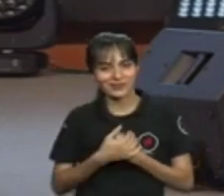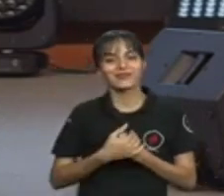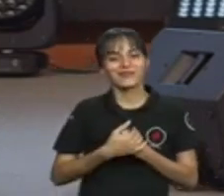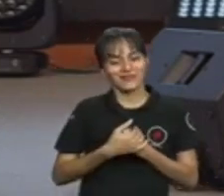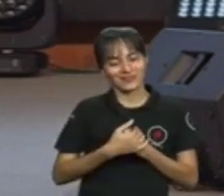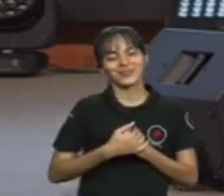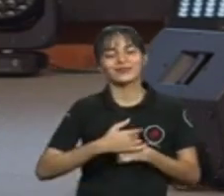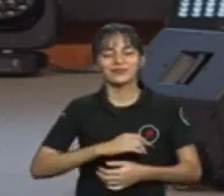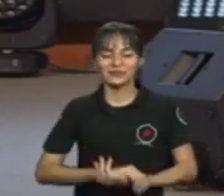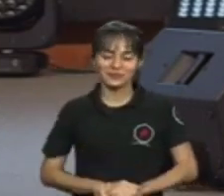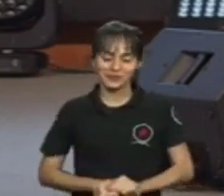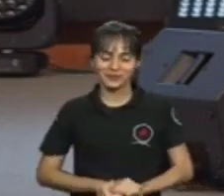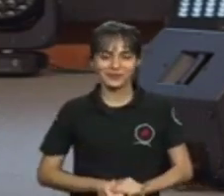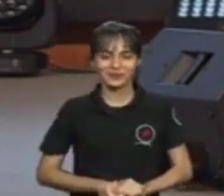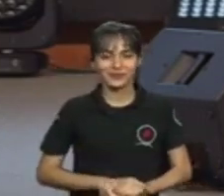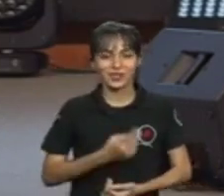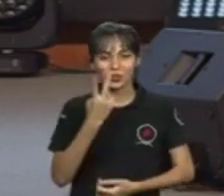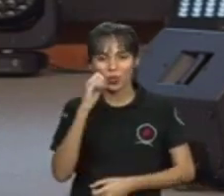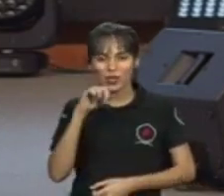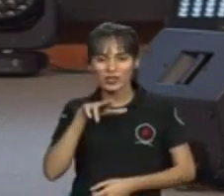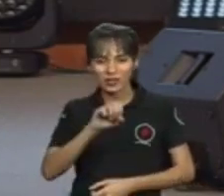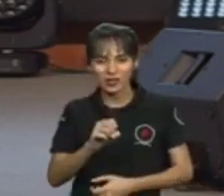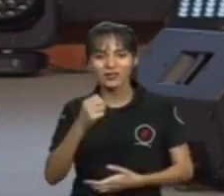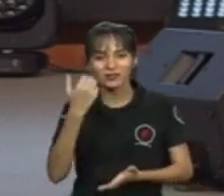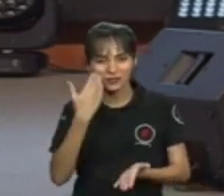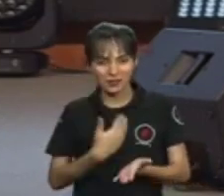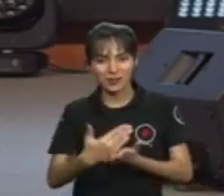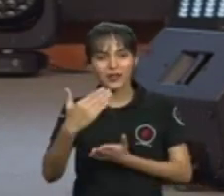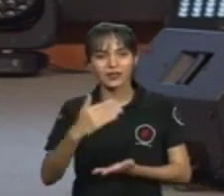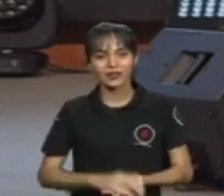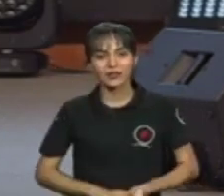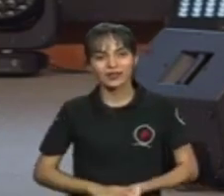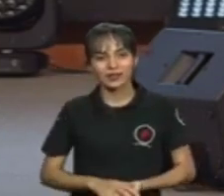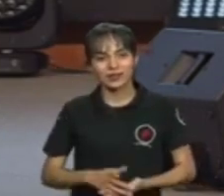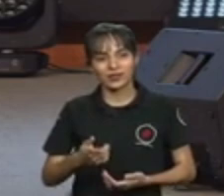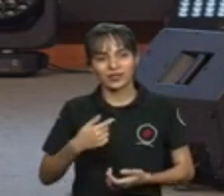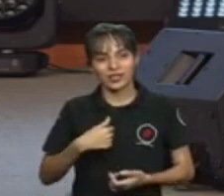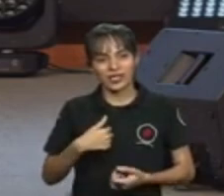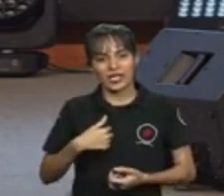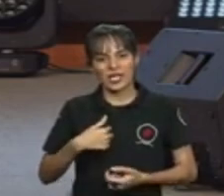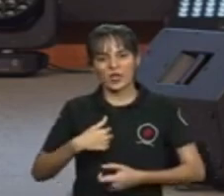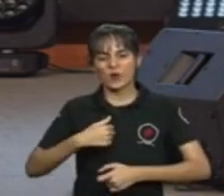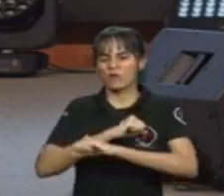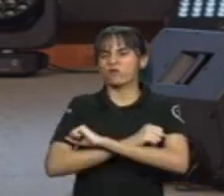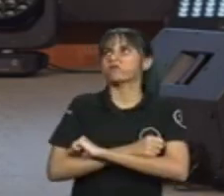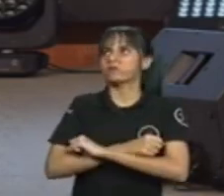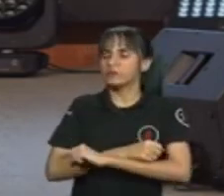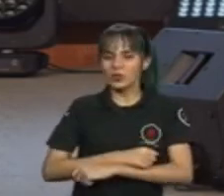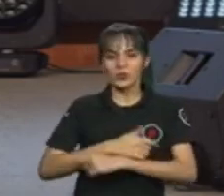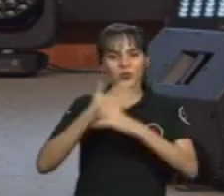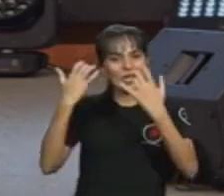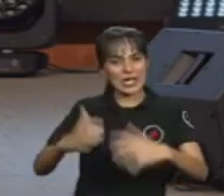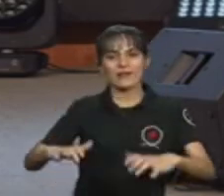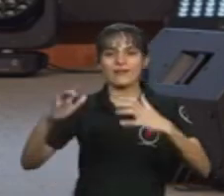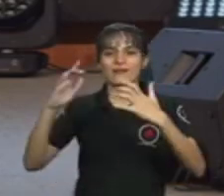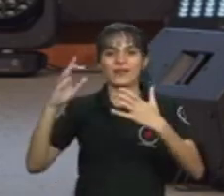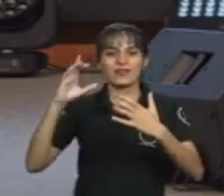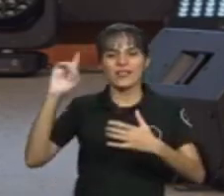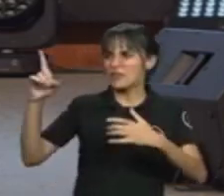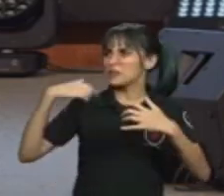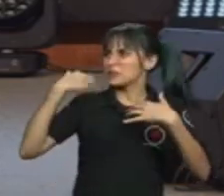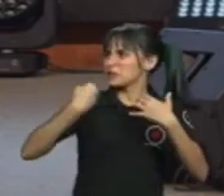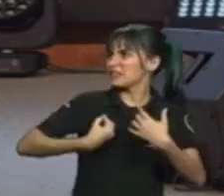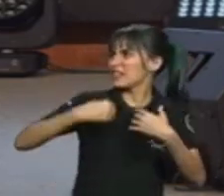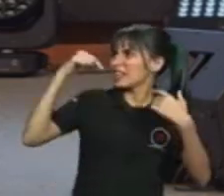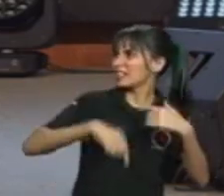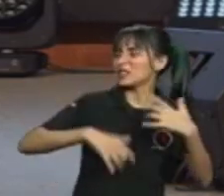eu, nos dois primeiros anos, como eu falei para as meninas, eu fiz muita birra com Deus, porque eu falava, eu não queria estar aqui,